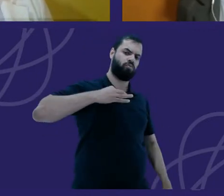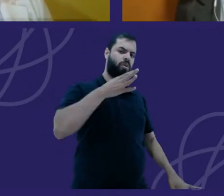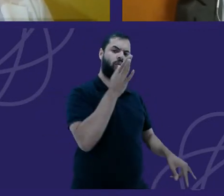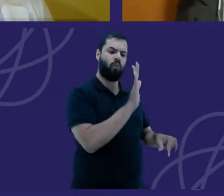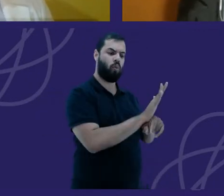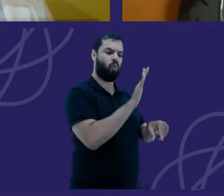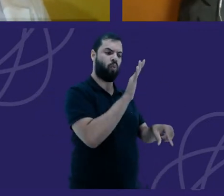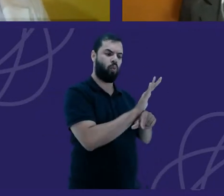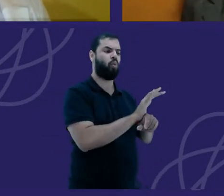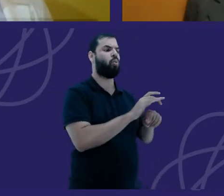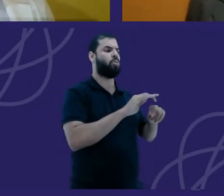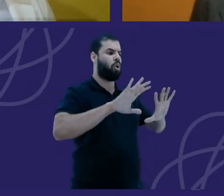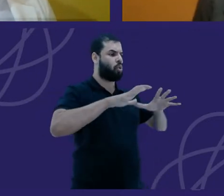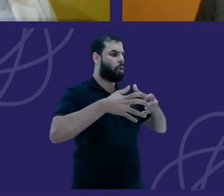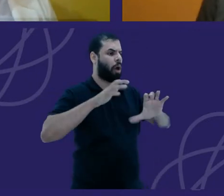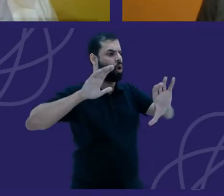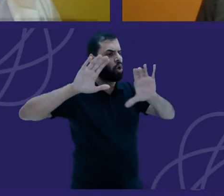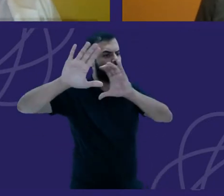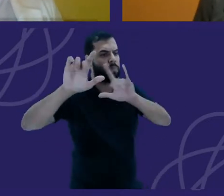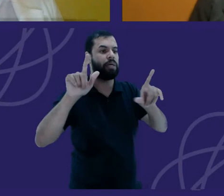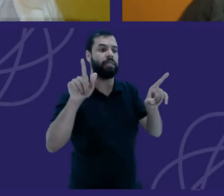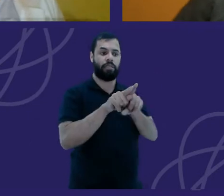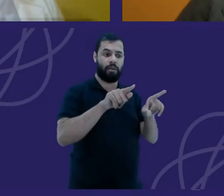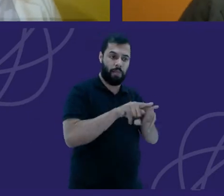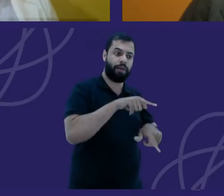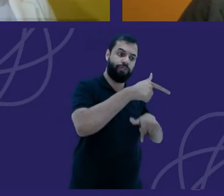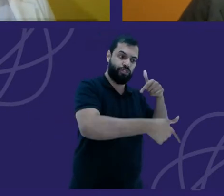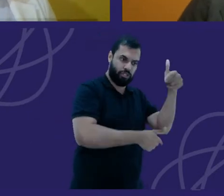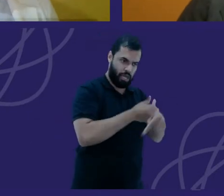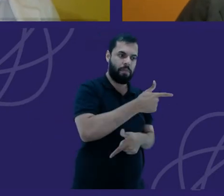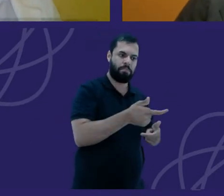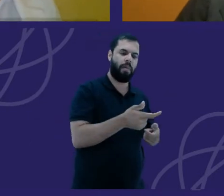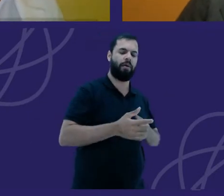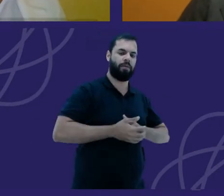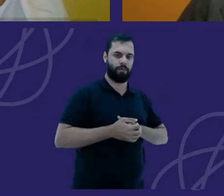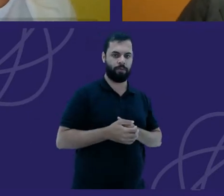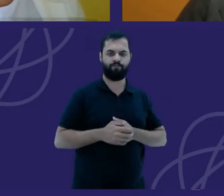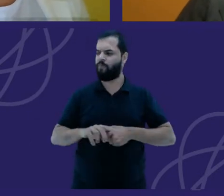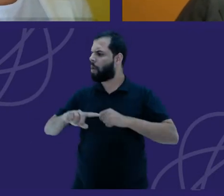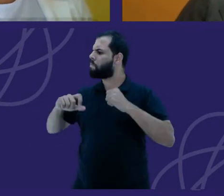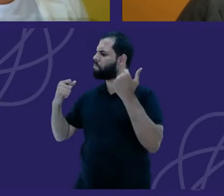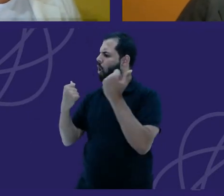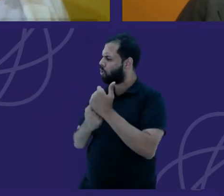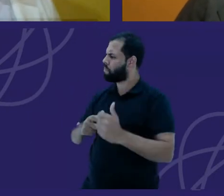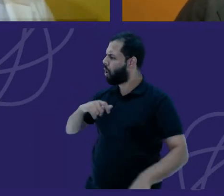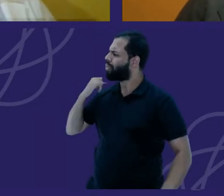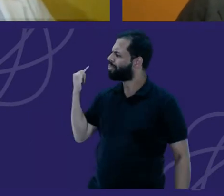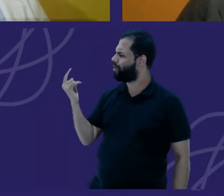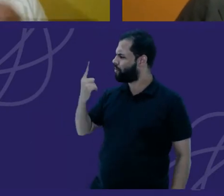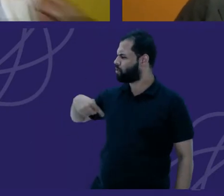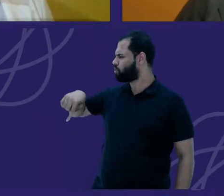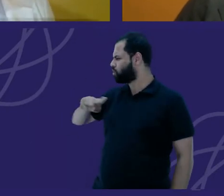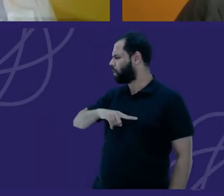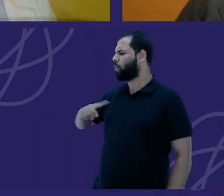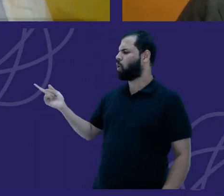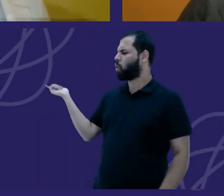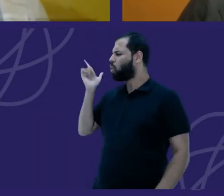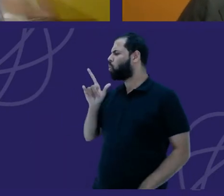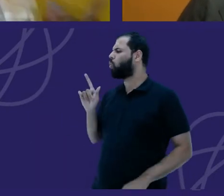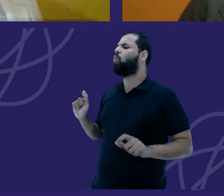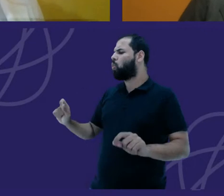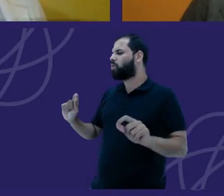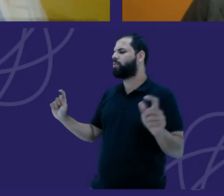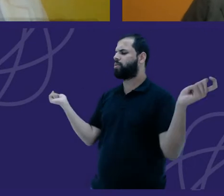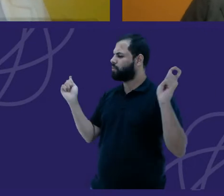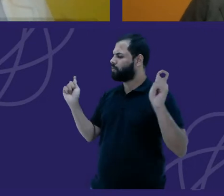de comunicação quanto na equipe de produção. Esse apoio foi muito importante para a gente poder dar conta de